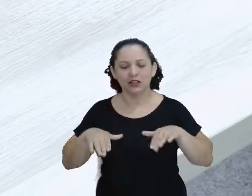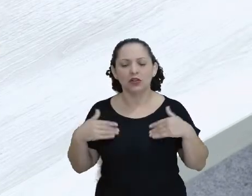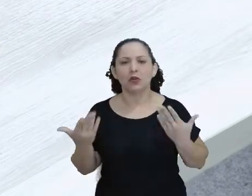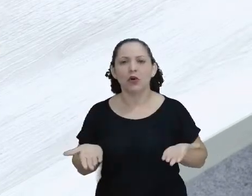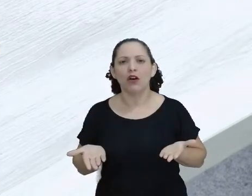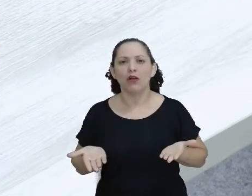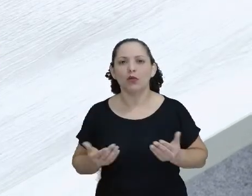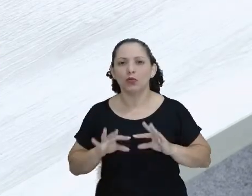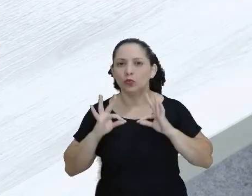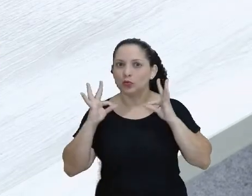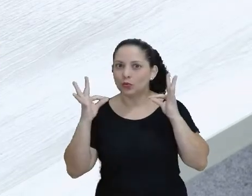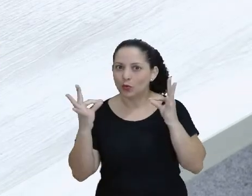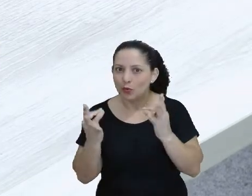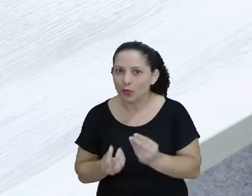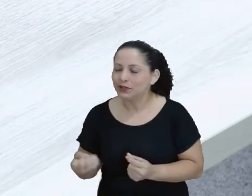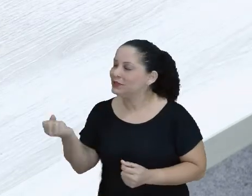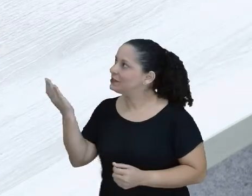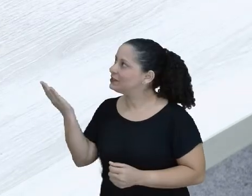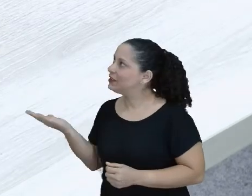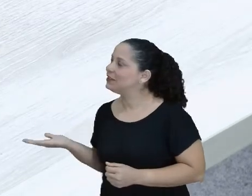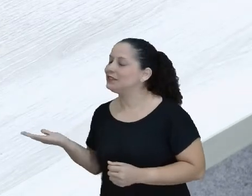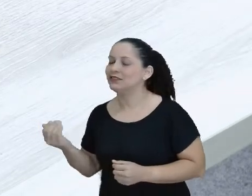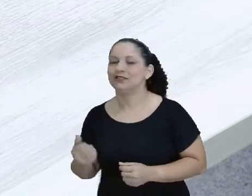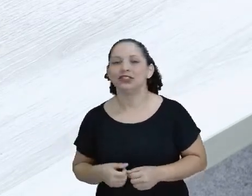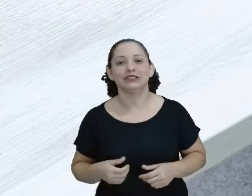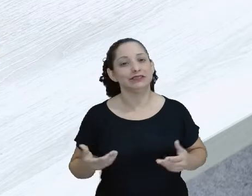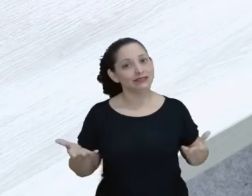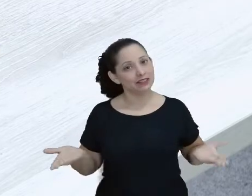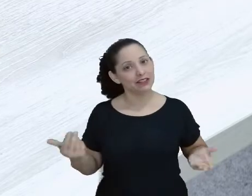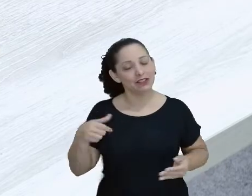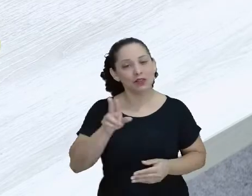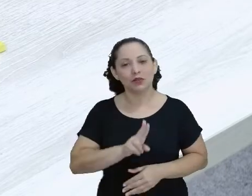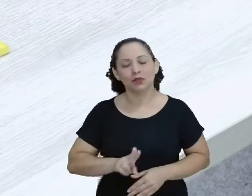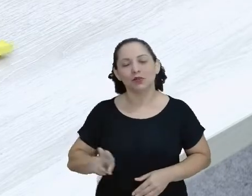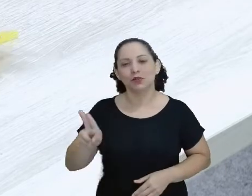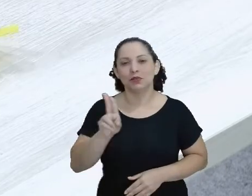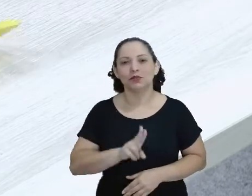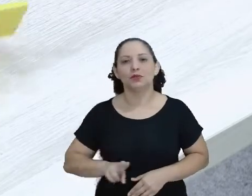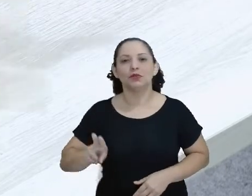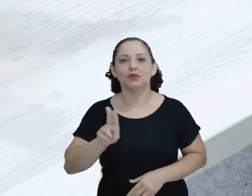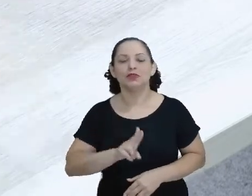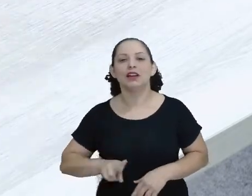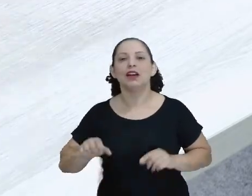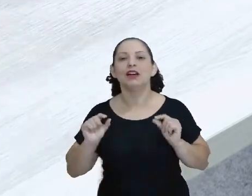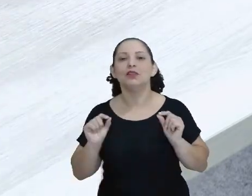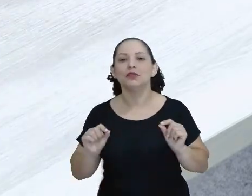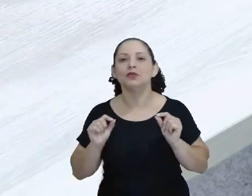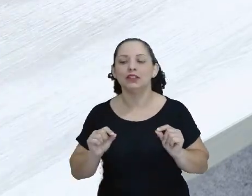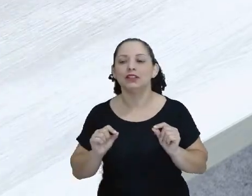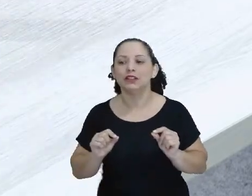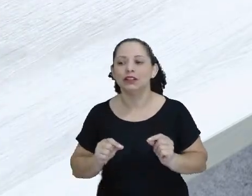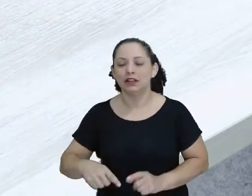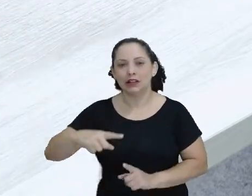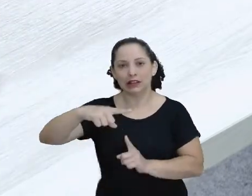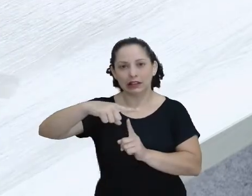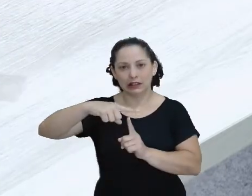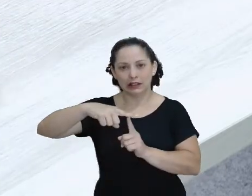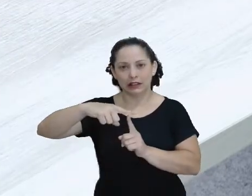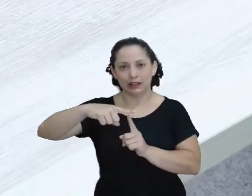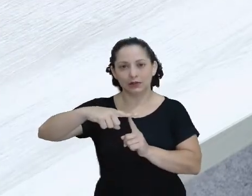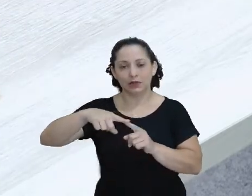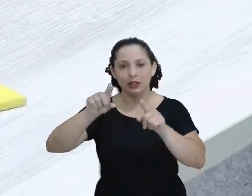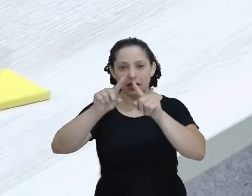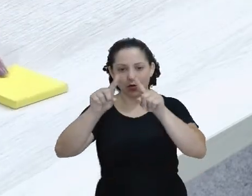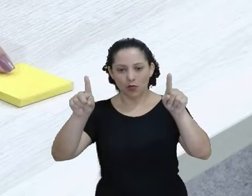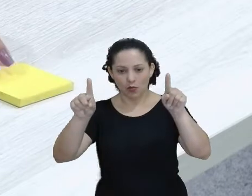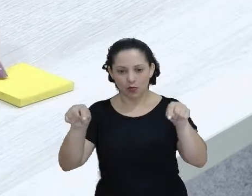de todas essas figuras. Para isso, eu vou utilizar como unidade de medida o quadrinho,